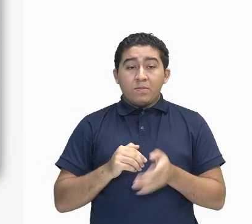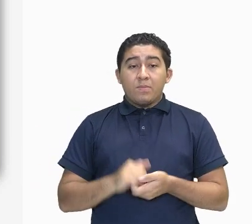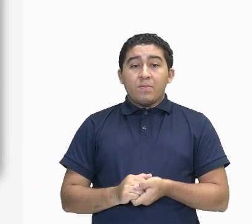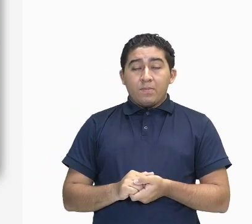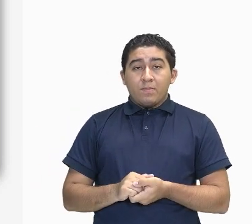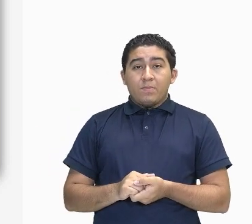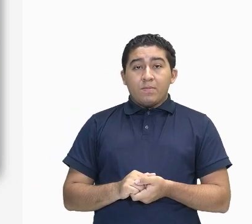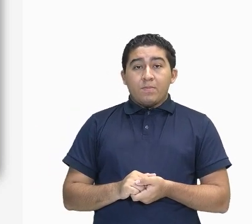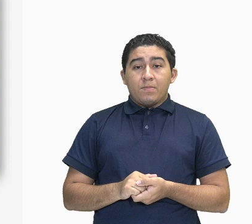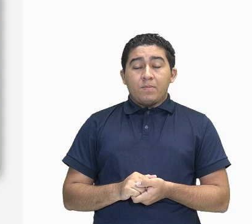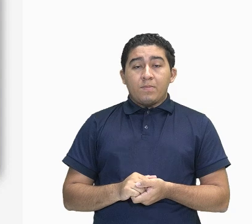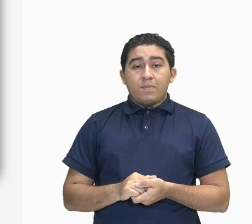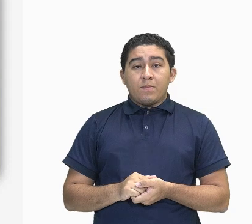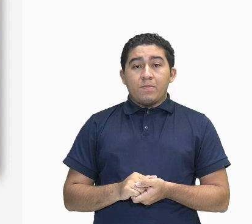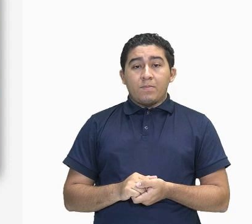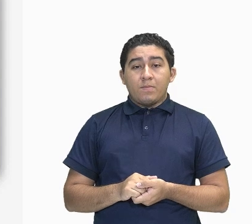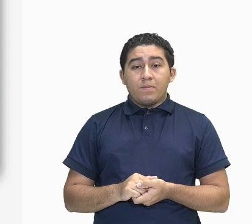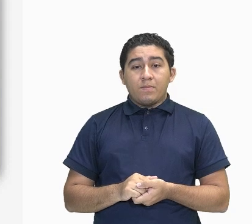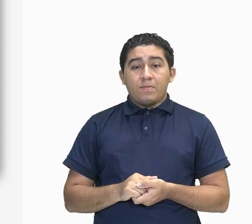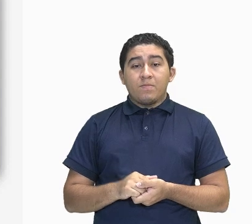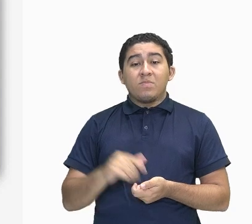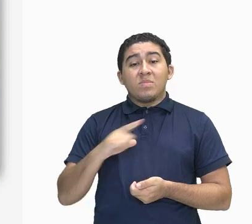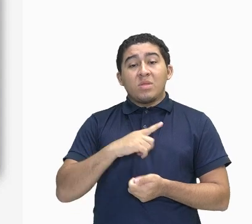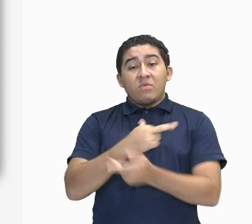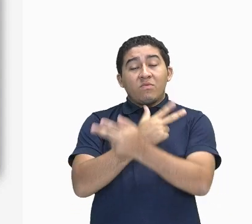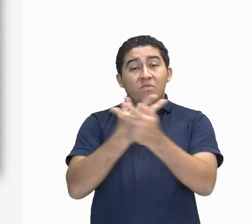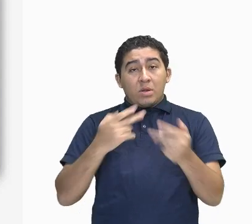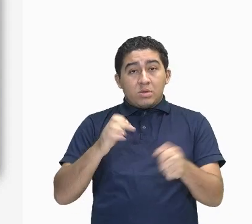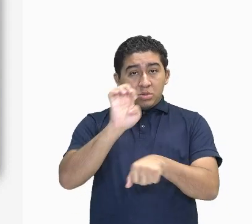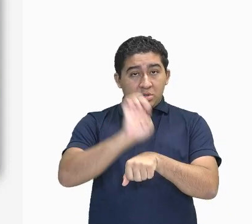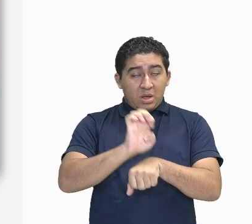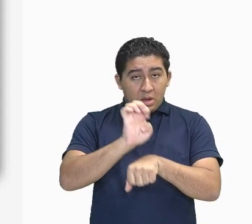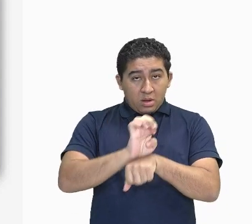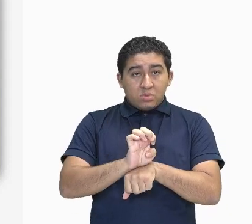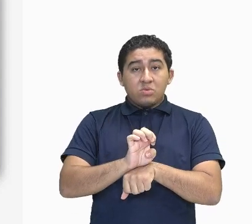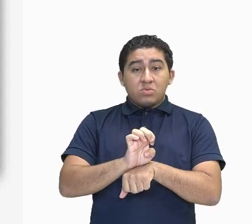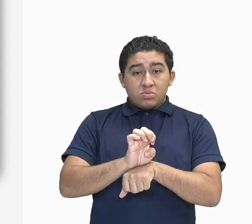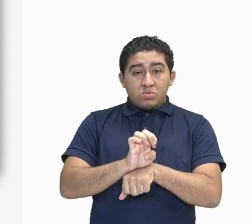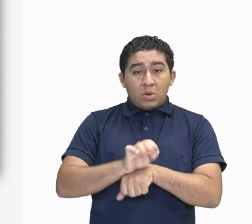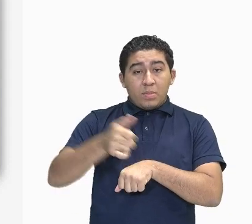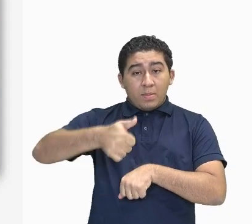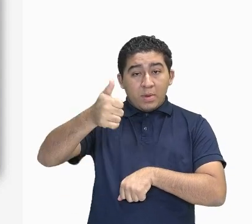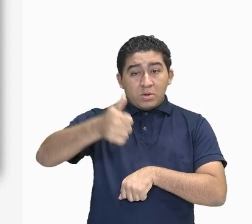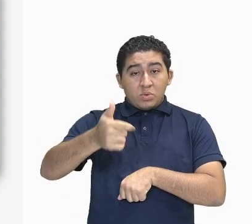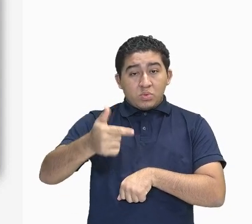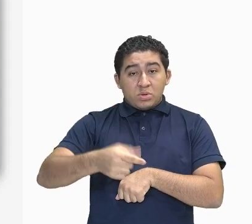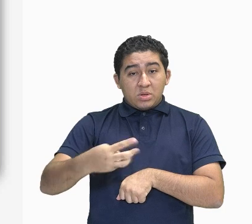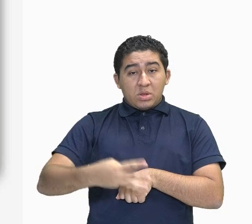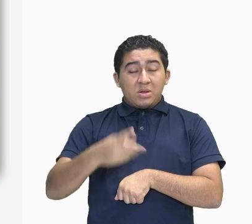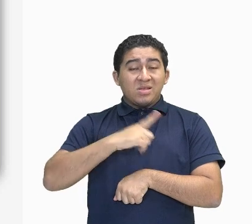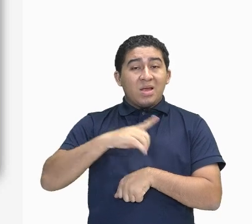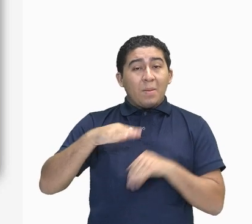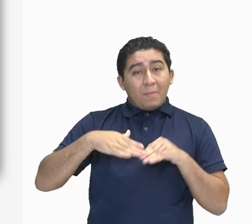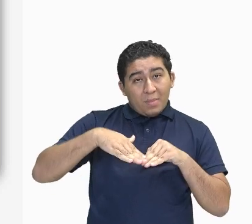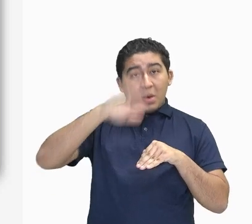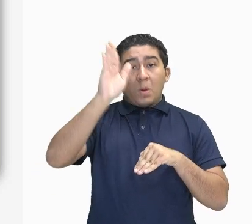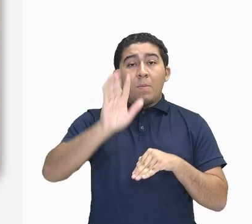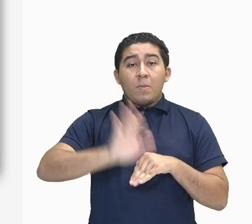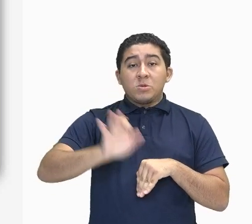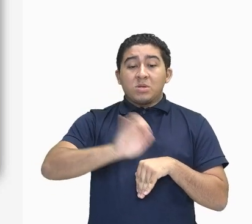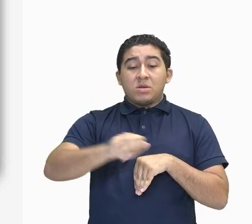total, tá? Pernambuco, Ceará e o Acre têm os maiores tem as maiores proporções de